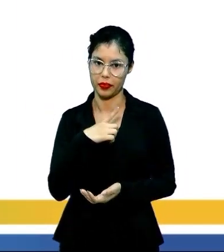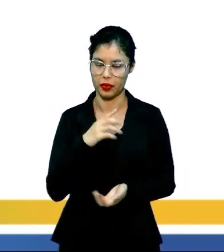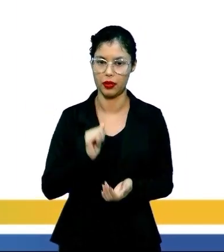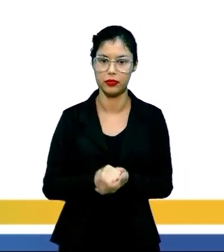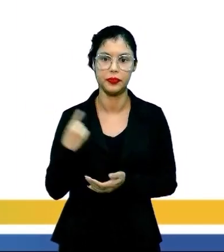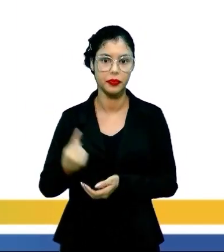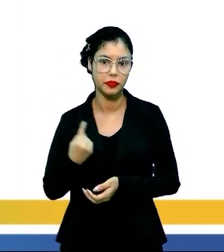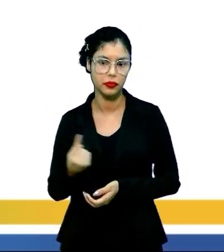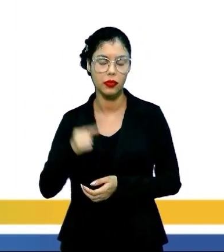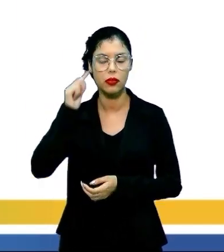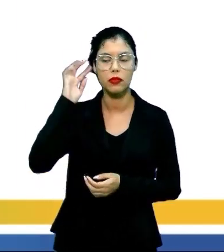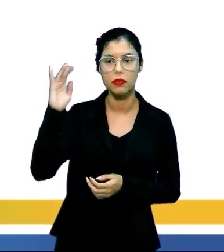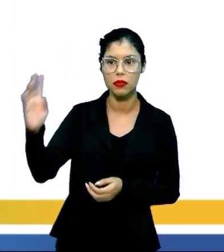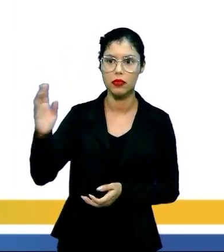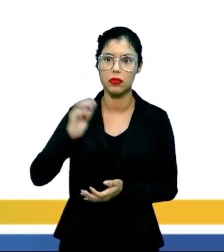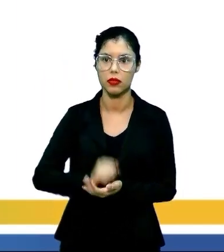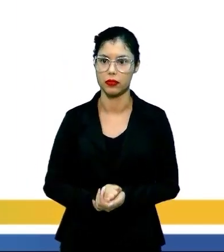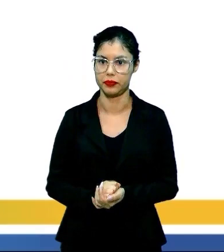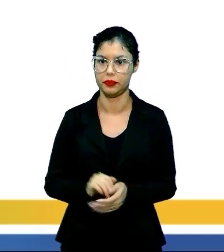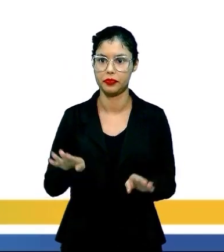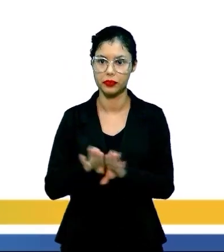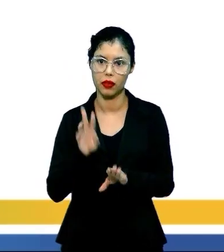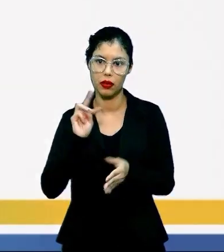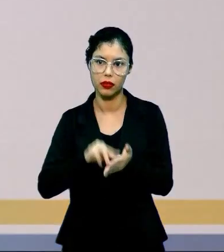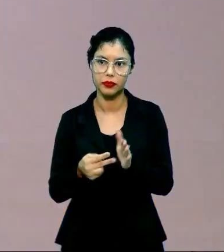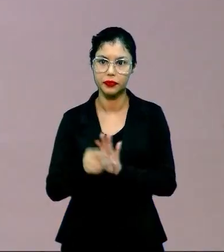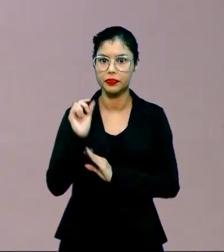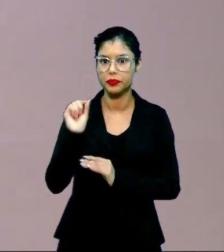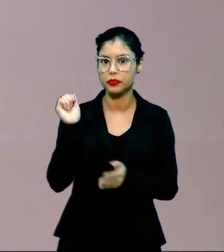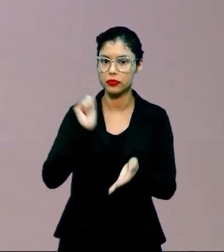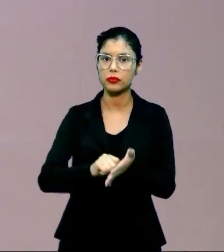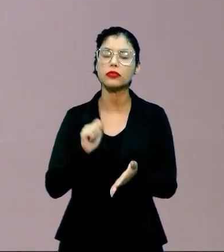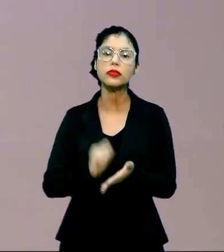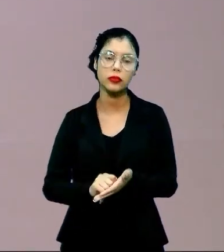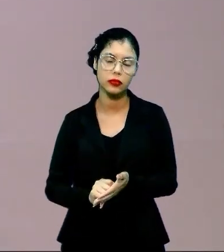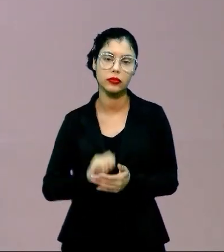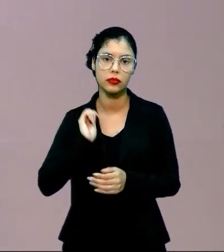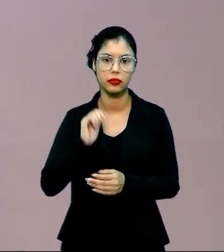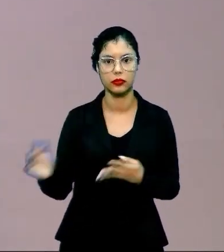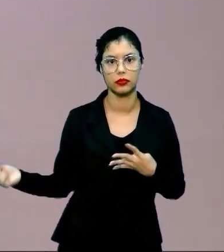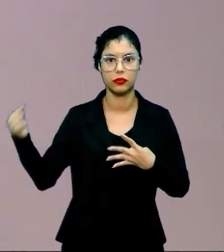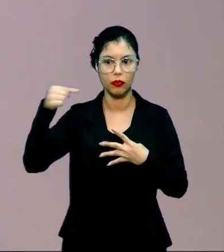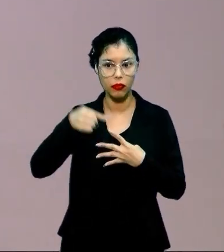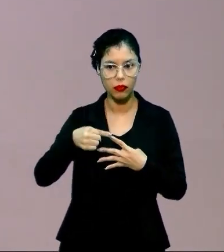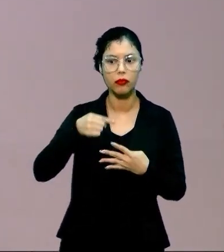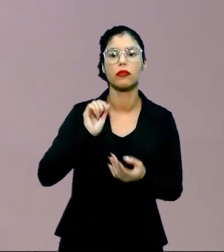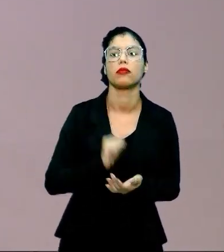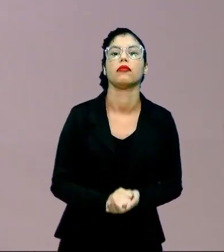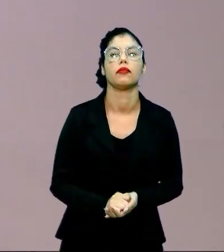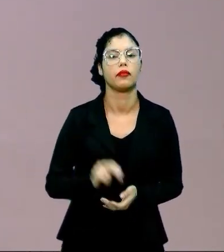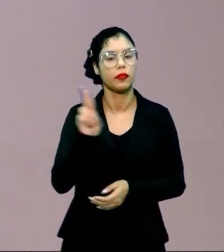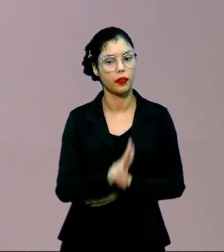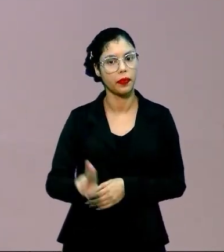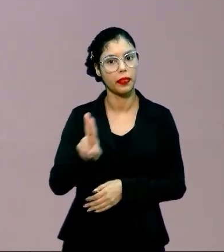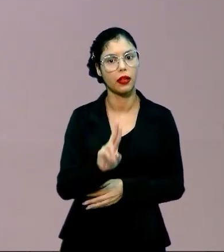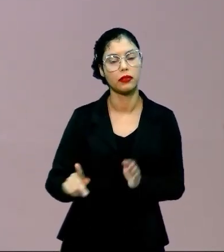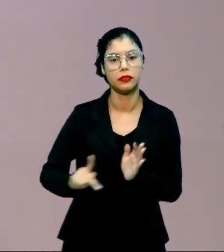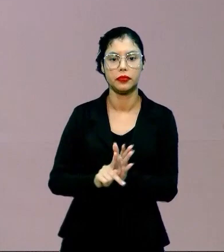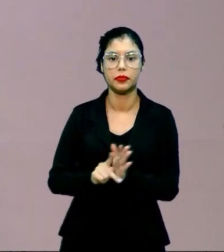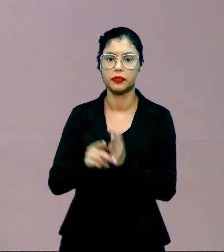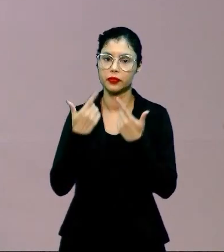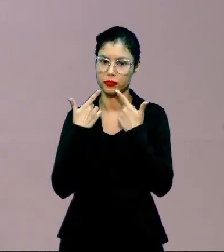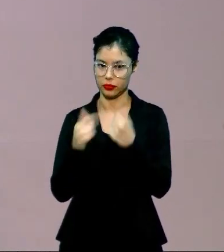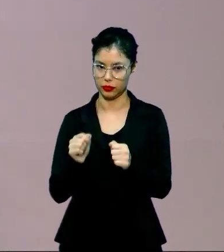o individualismo e a imaginação, quer dizer, o escritor aqui, simbolista, ele vai usar os recursos expressivos da